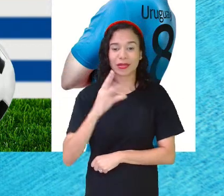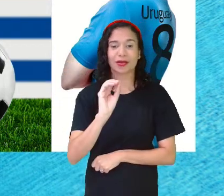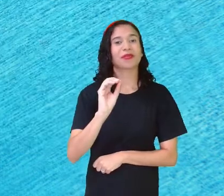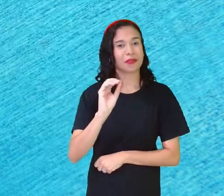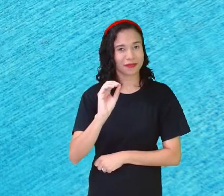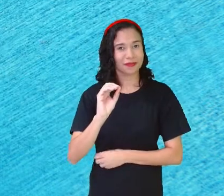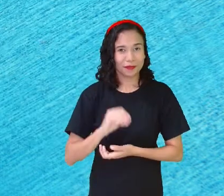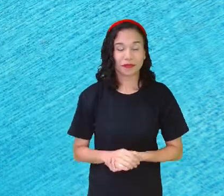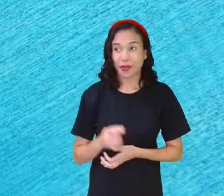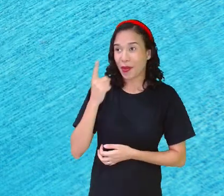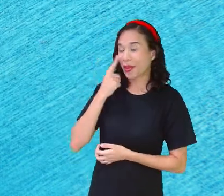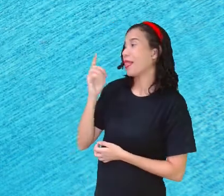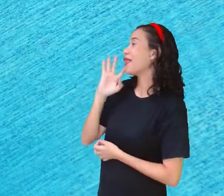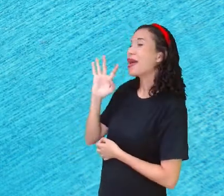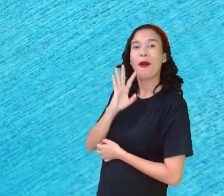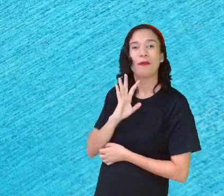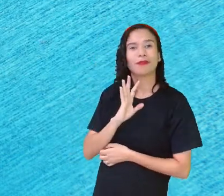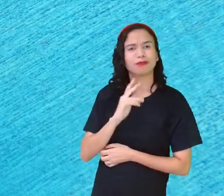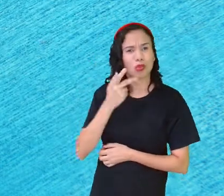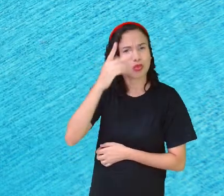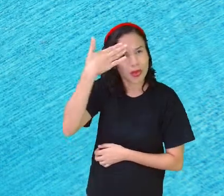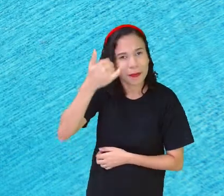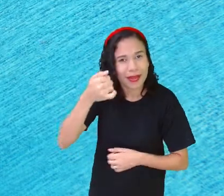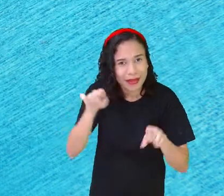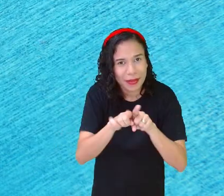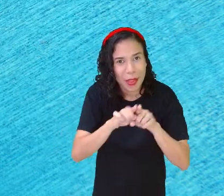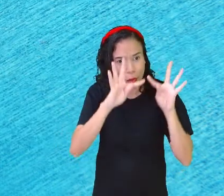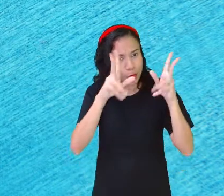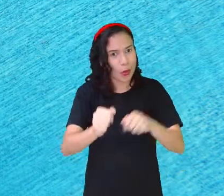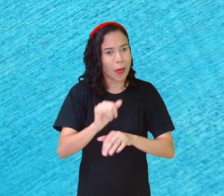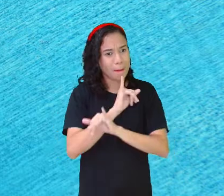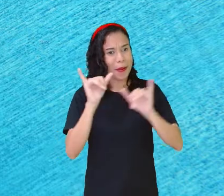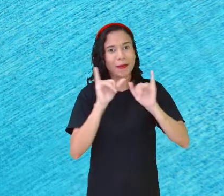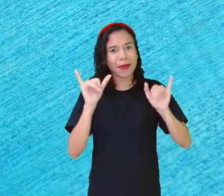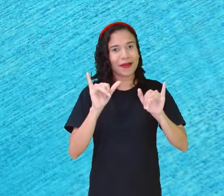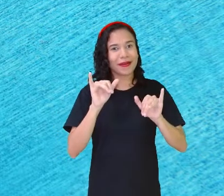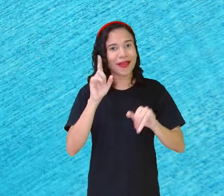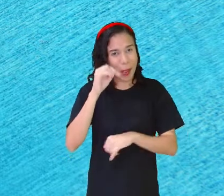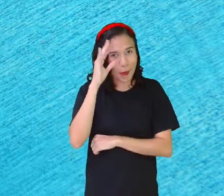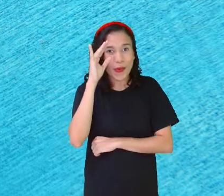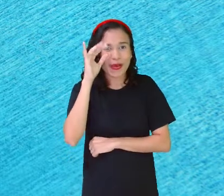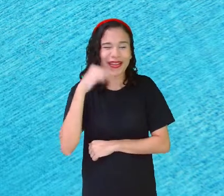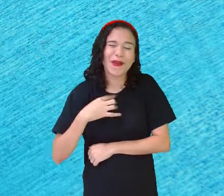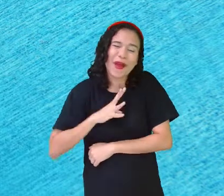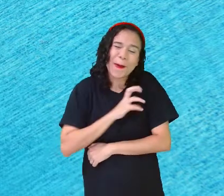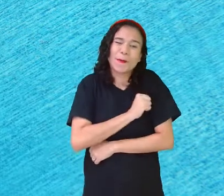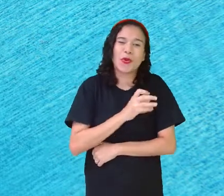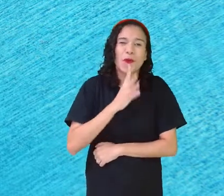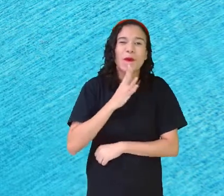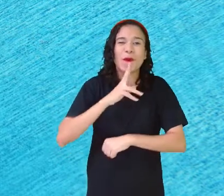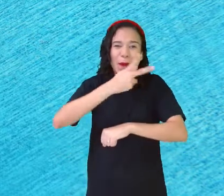1930. Olha que legal! Você sabia tudo isso sobre o Uruguai? Eu amei conhecer esse